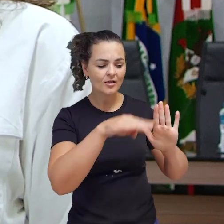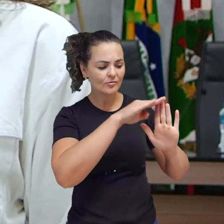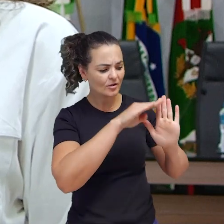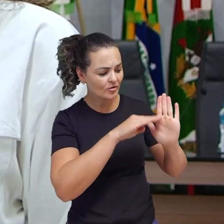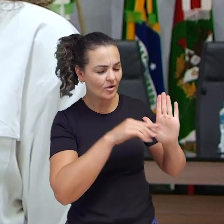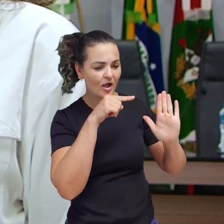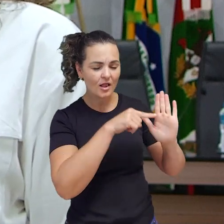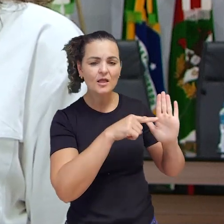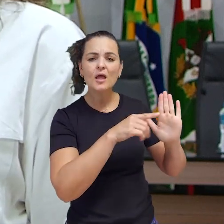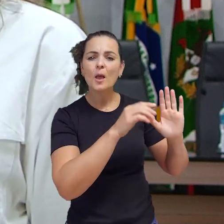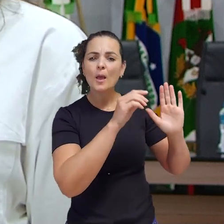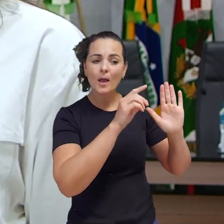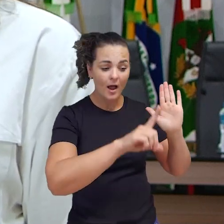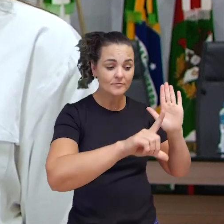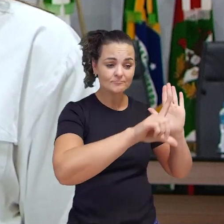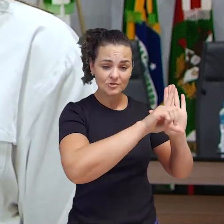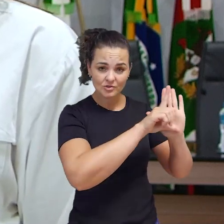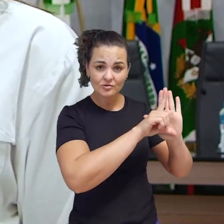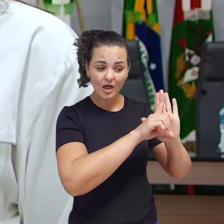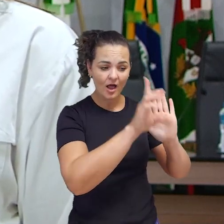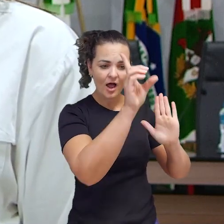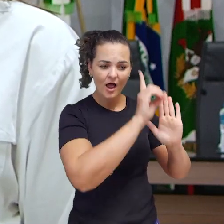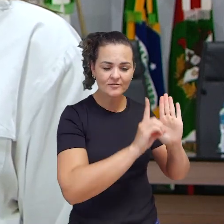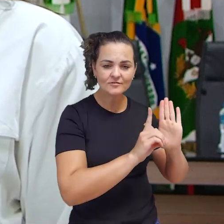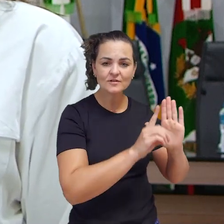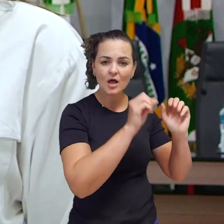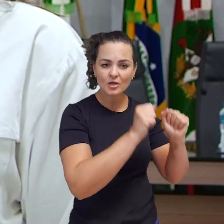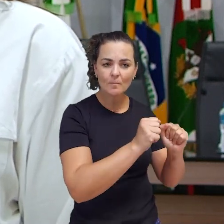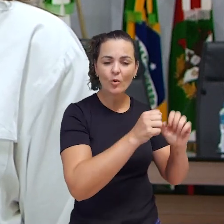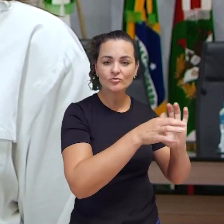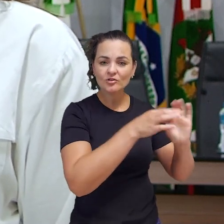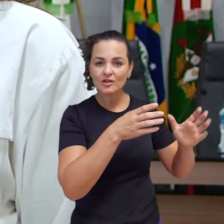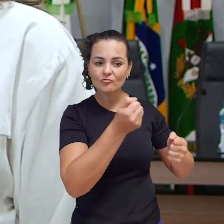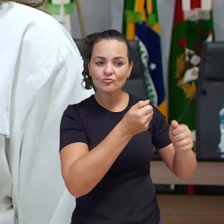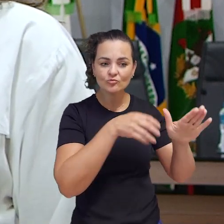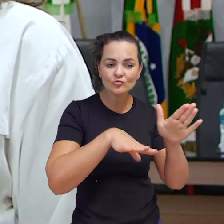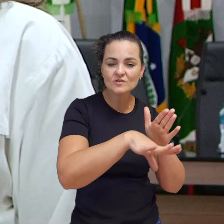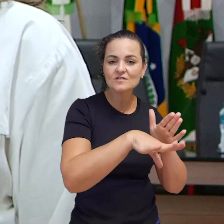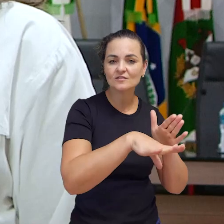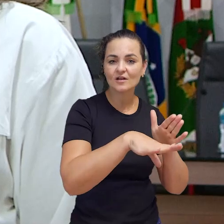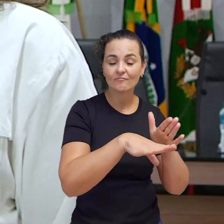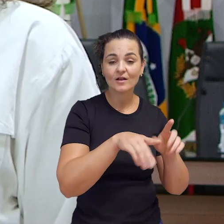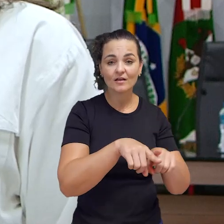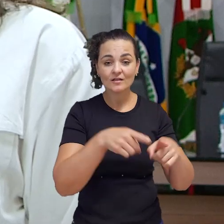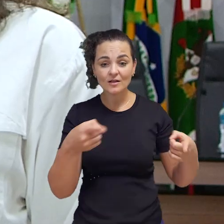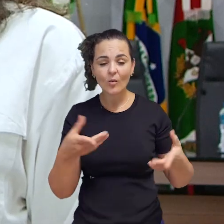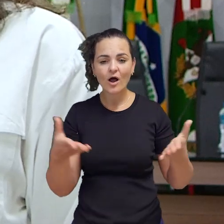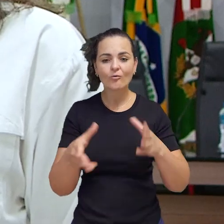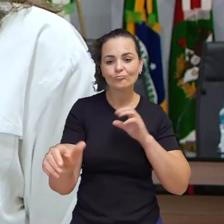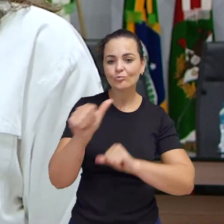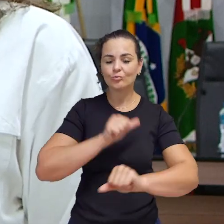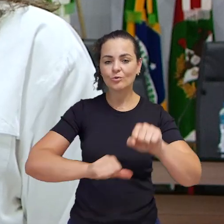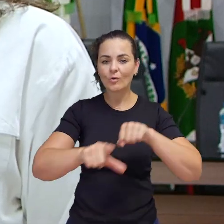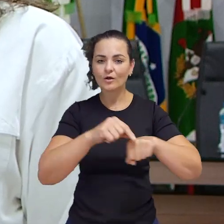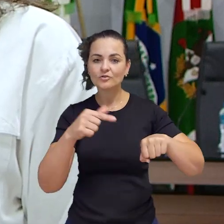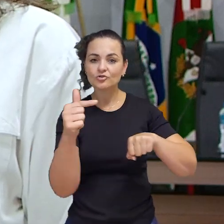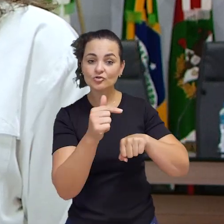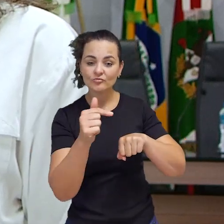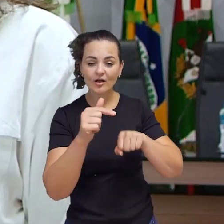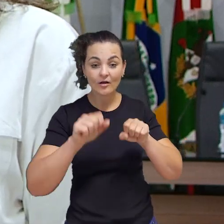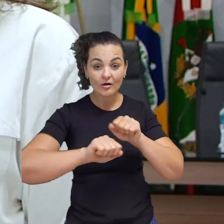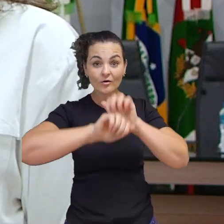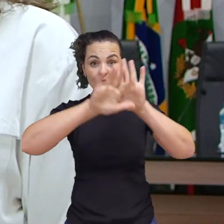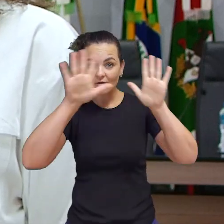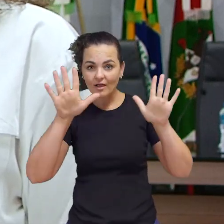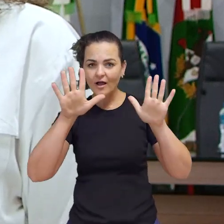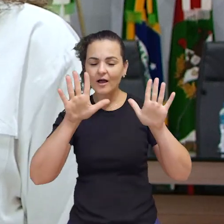que descreve Quais são as deficiências que teriam esse direito então nós fizemos agora foi alterar a redação do artigo